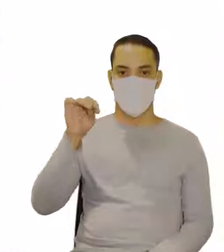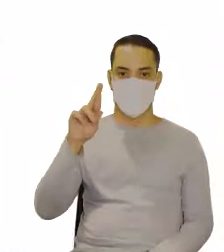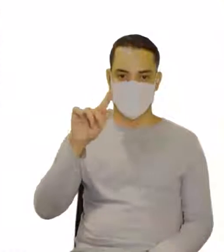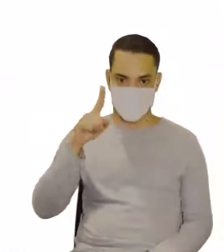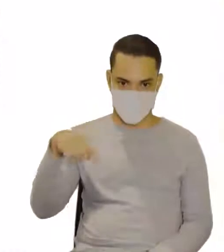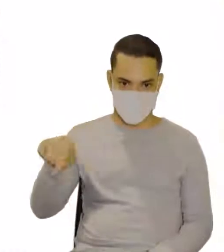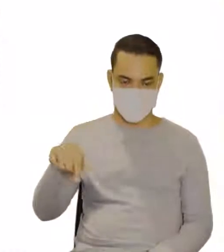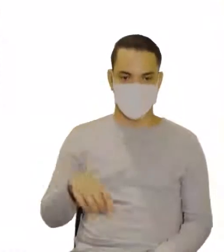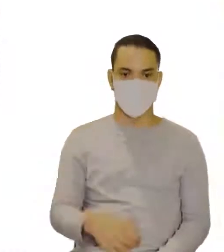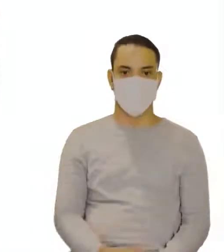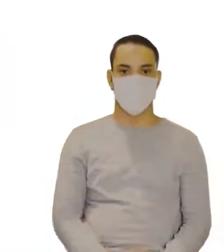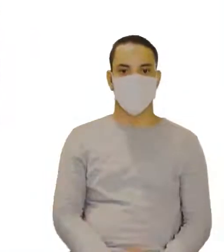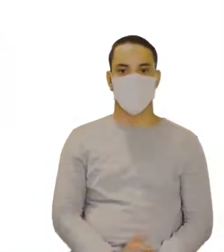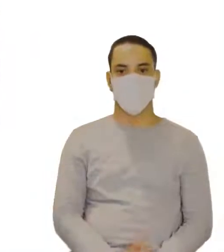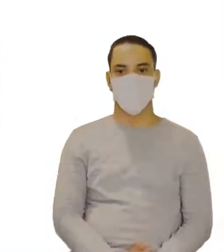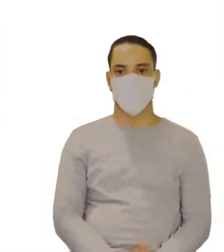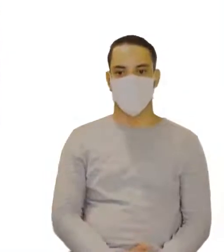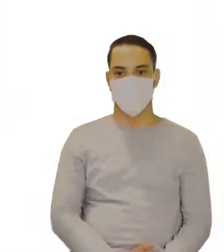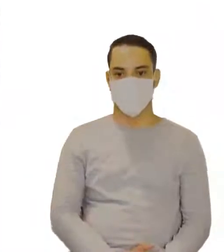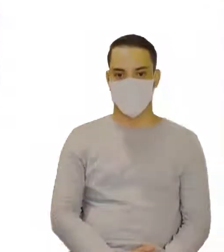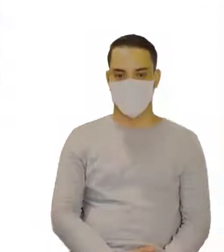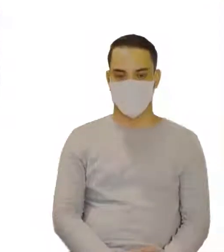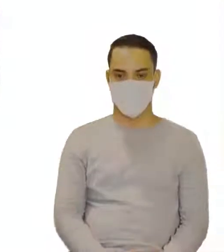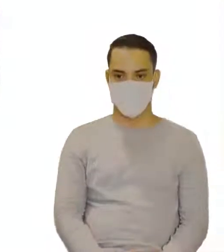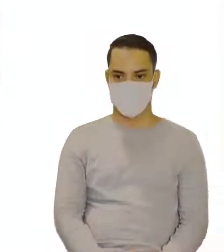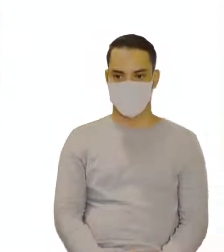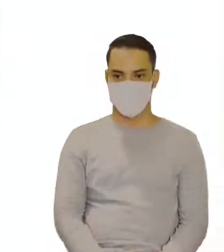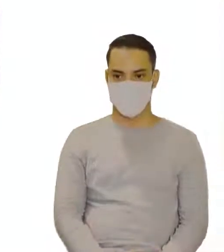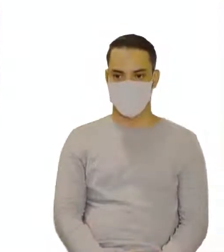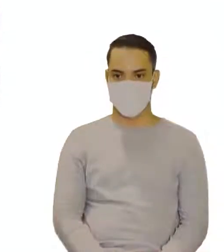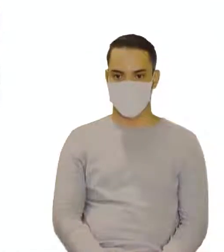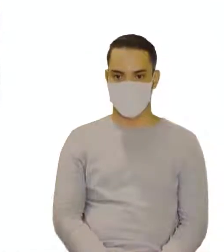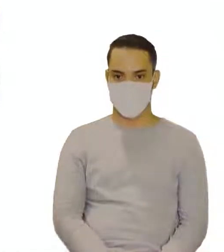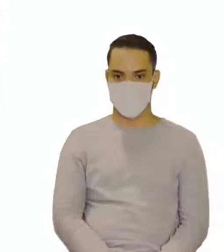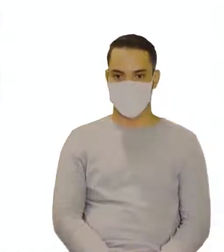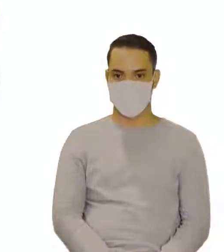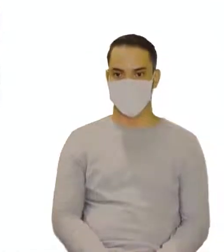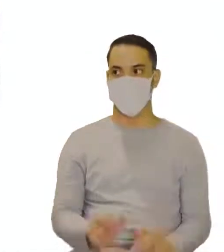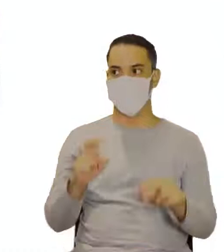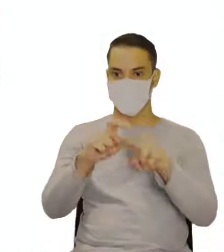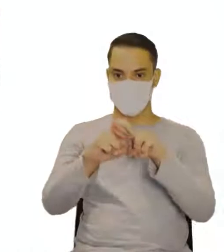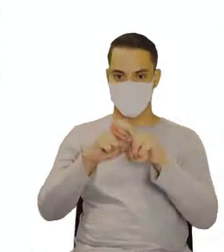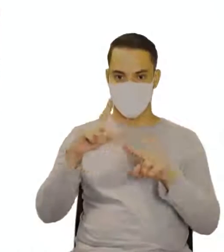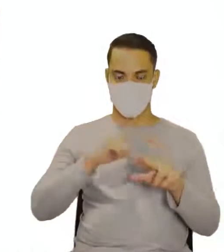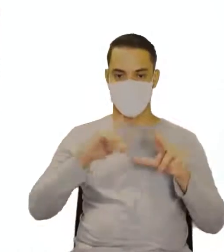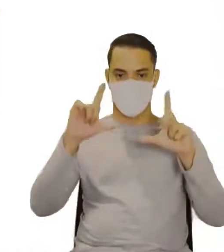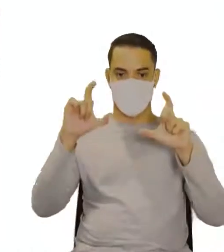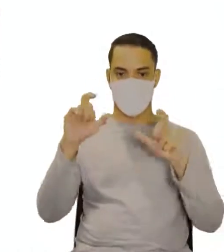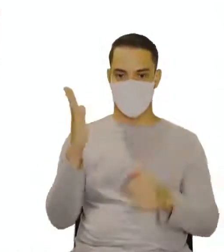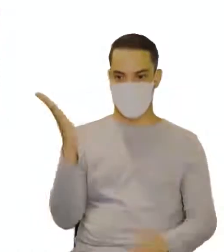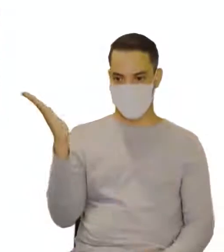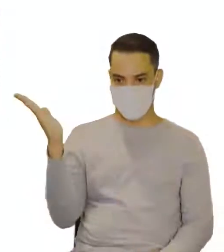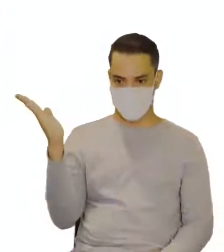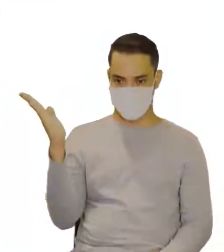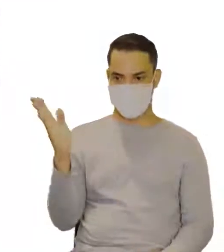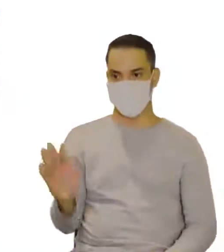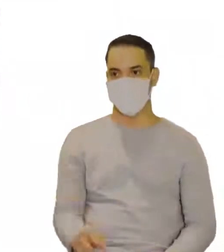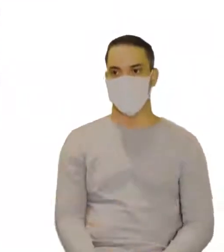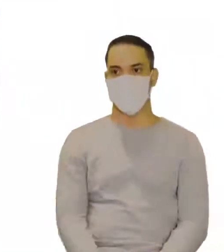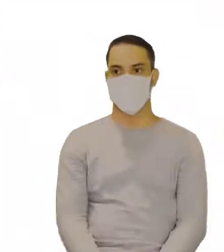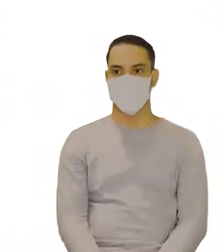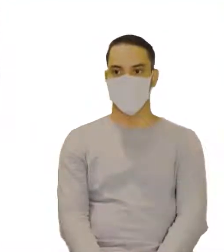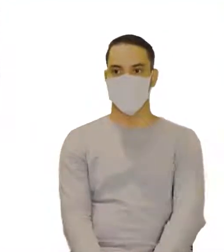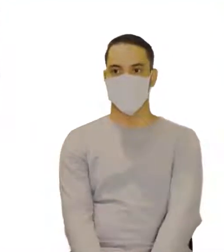e resistência interna Rzinho. Então, tá aqui a figura, como vocês podem ver, ok? Olha só, nós